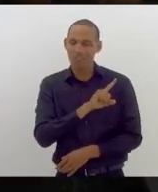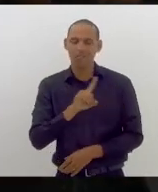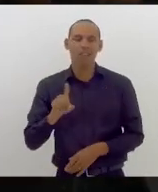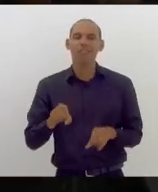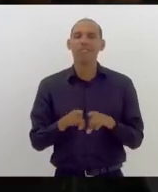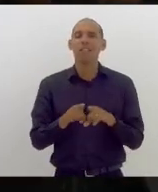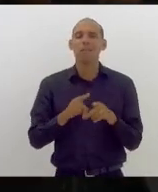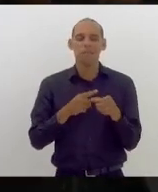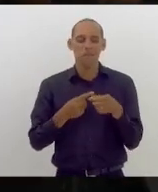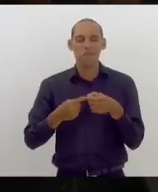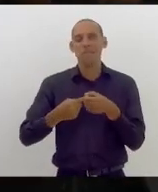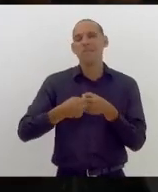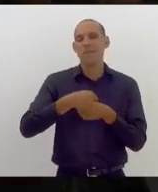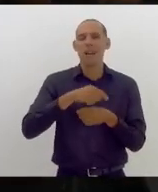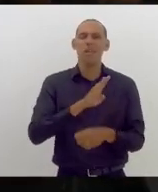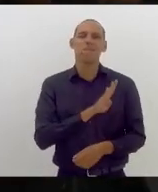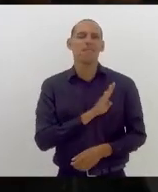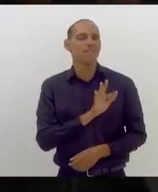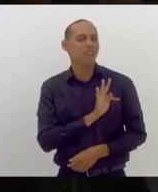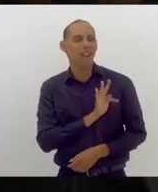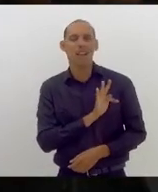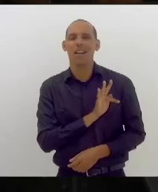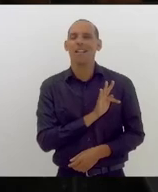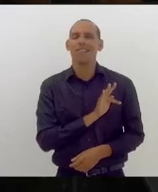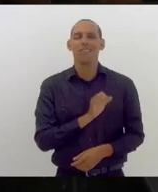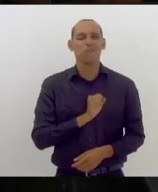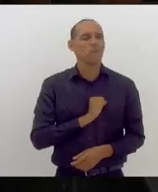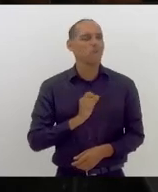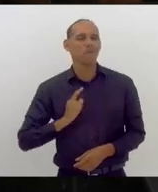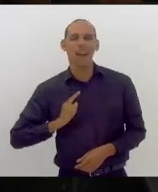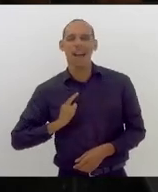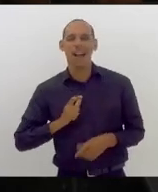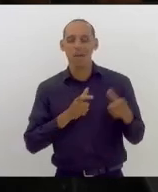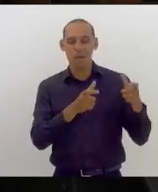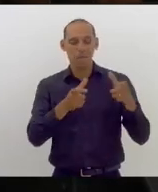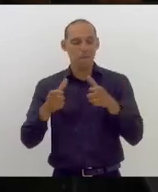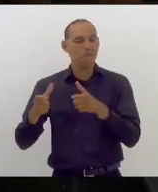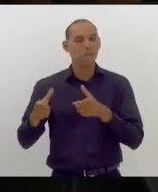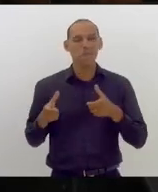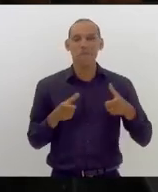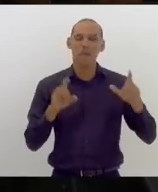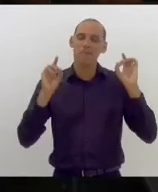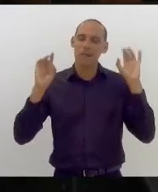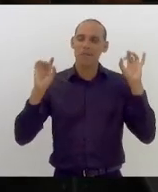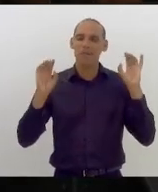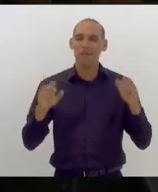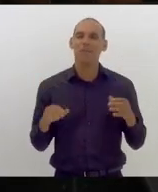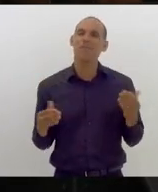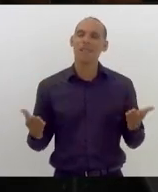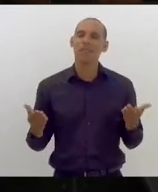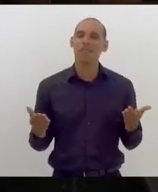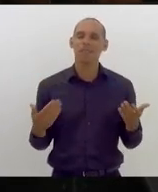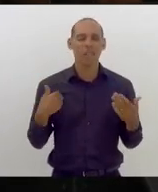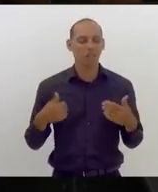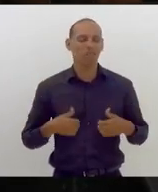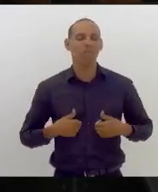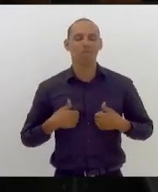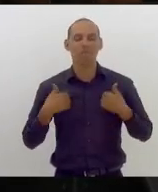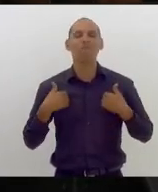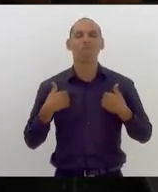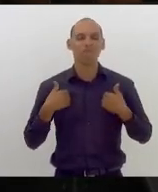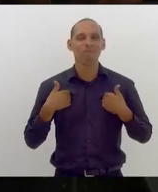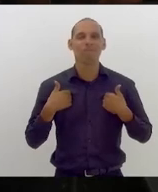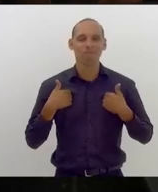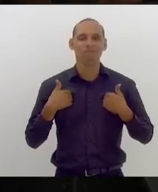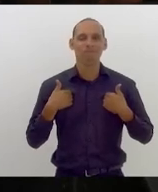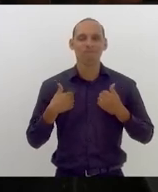no interior do Estado, na Baixada, em São Gonçalo, em lugares tão especiais. Então, tenho muito